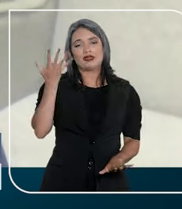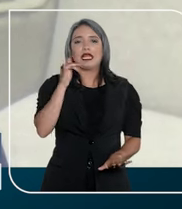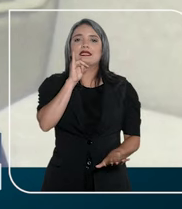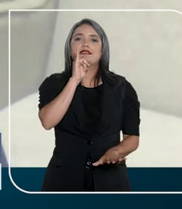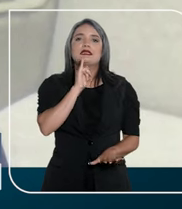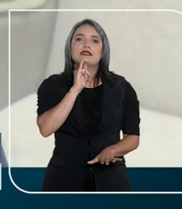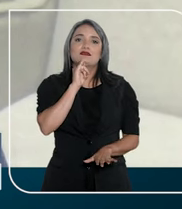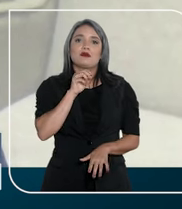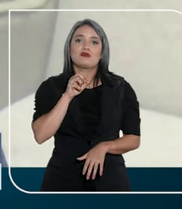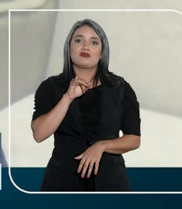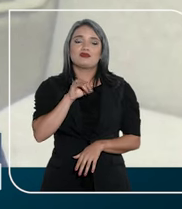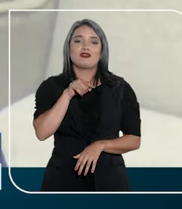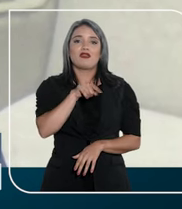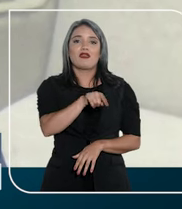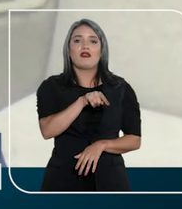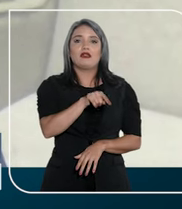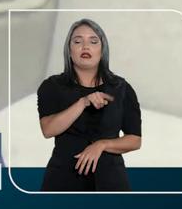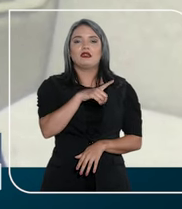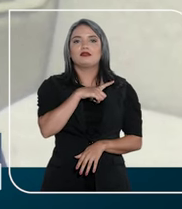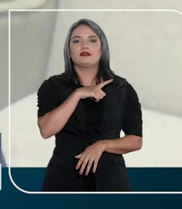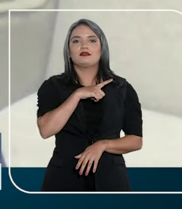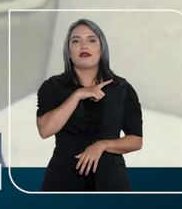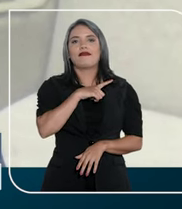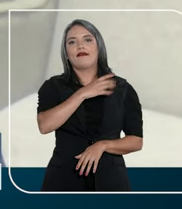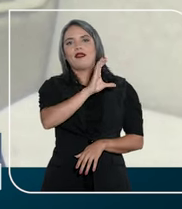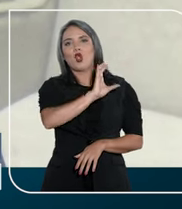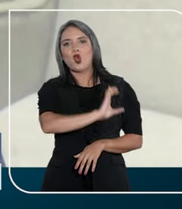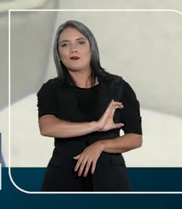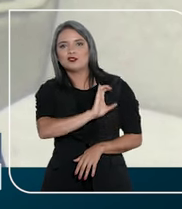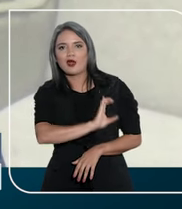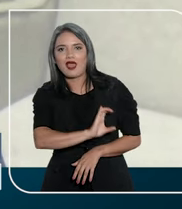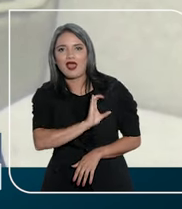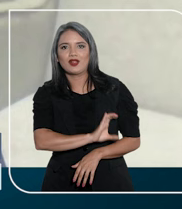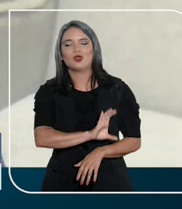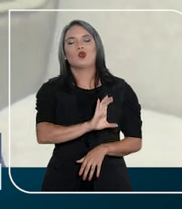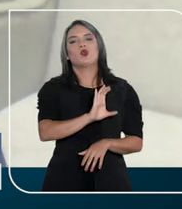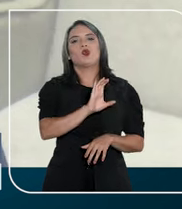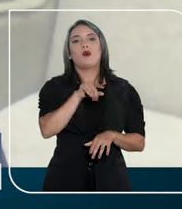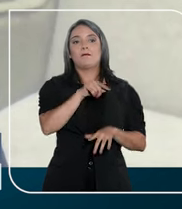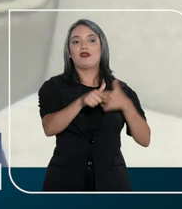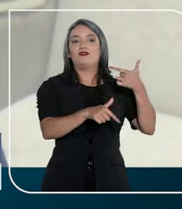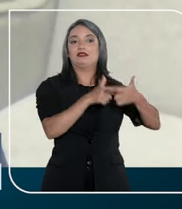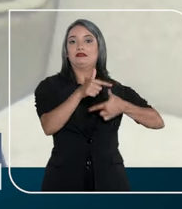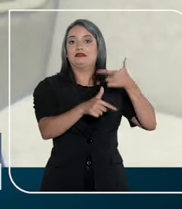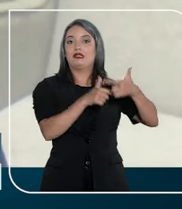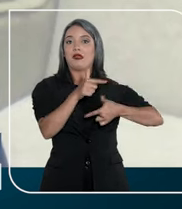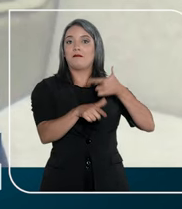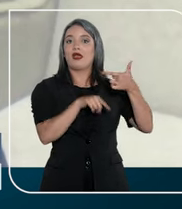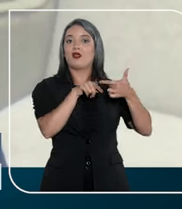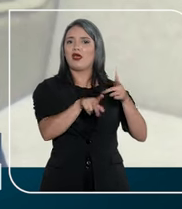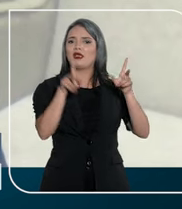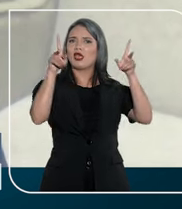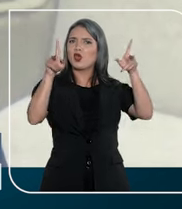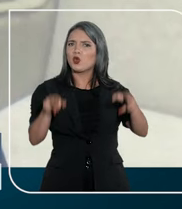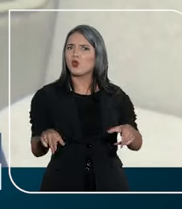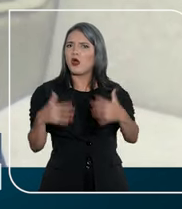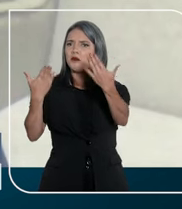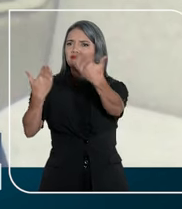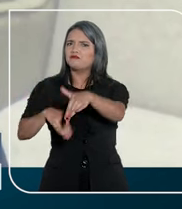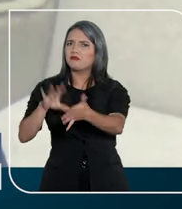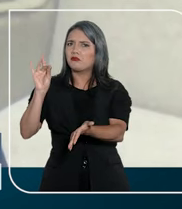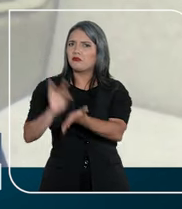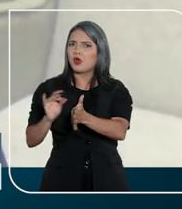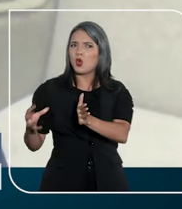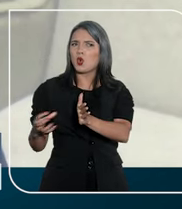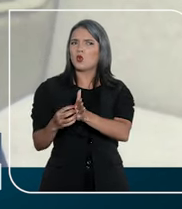a admissão de cargos comissionados para exercício de atividades que coincidem com aquelas